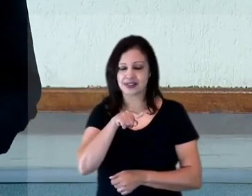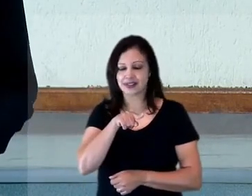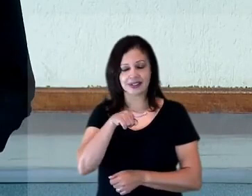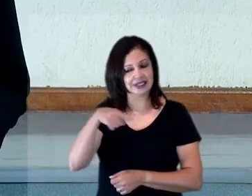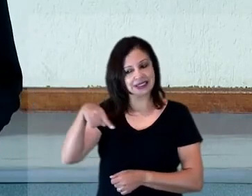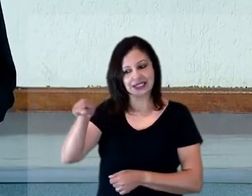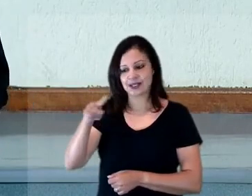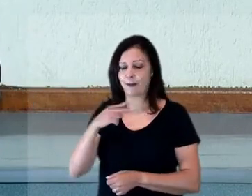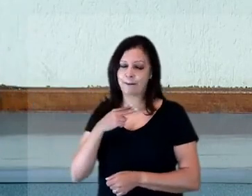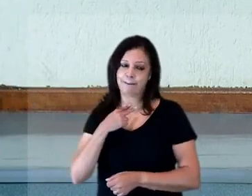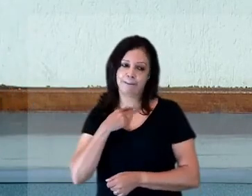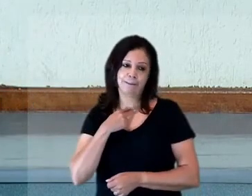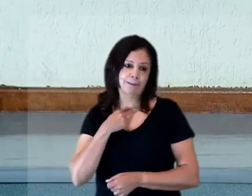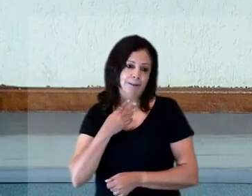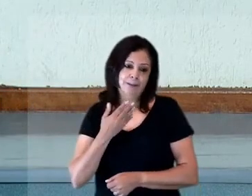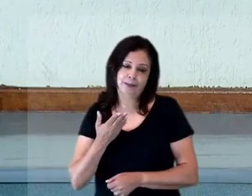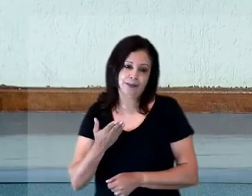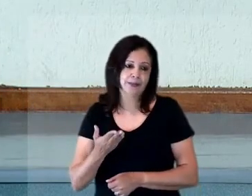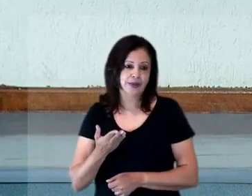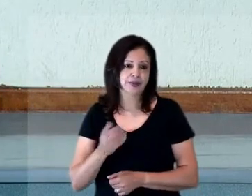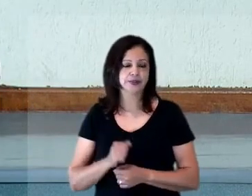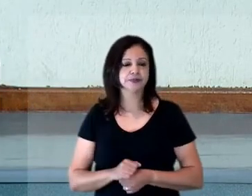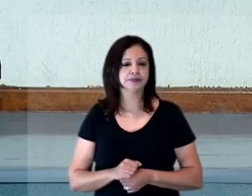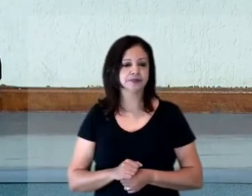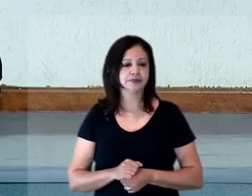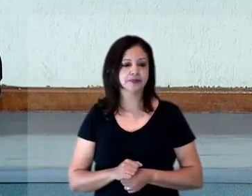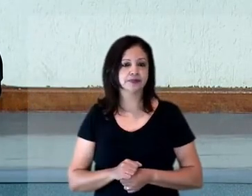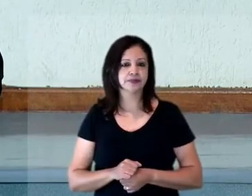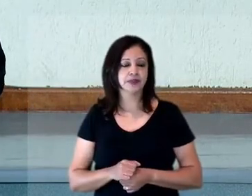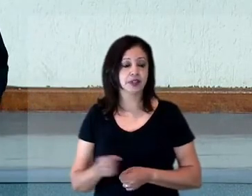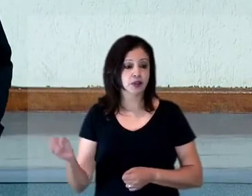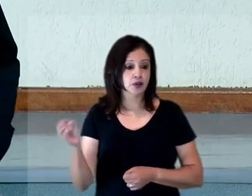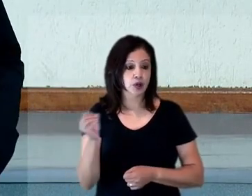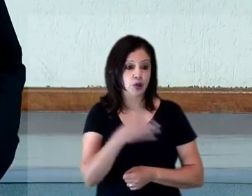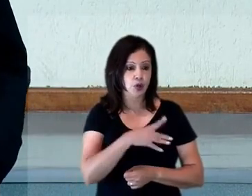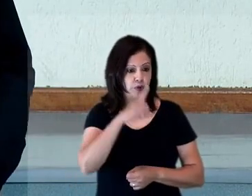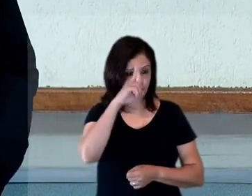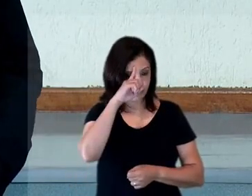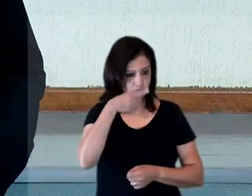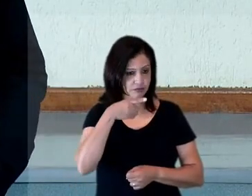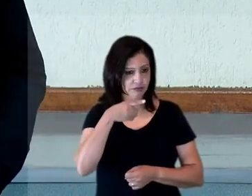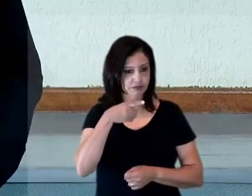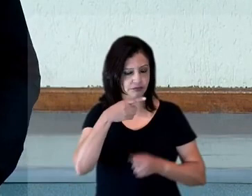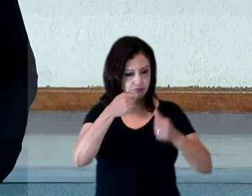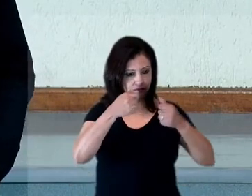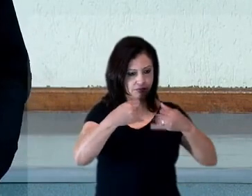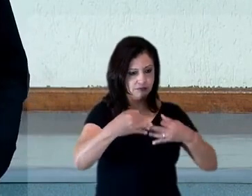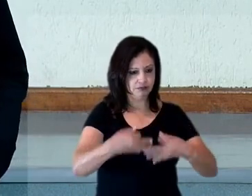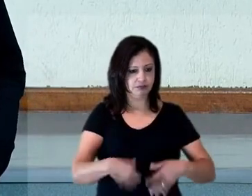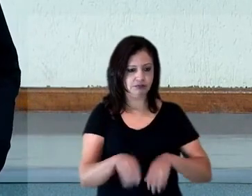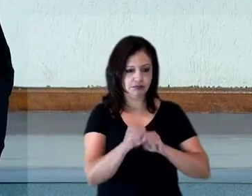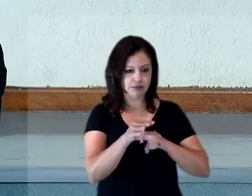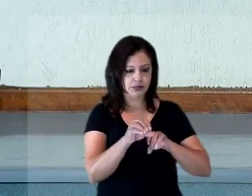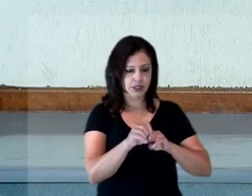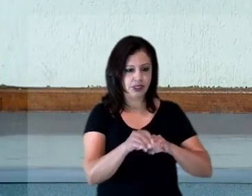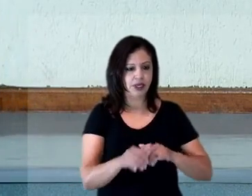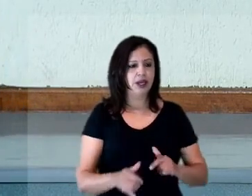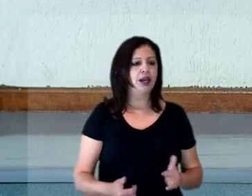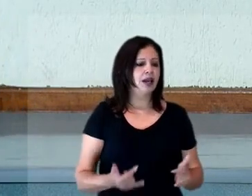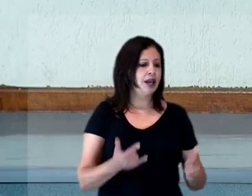Verso 34. Um novo mandamento lhes dou. Amem-se uns aos outros, como eu os